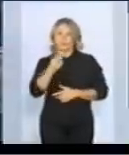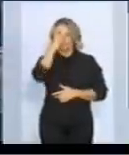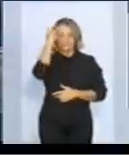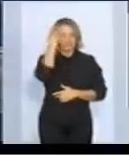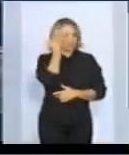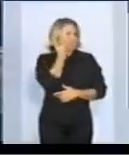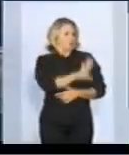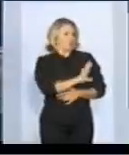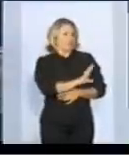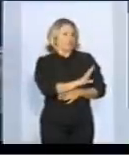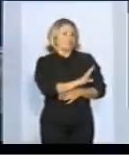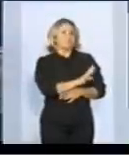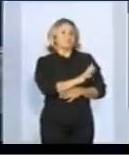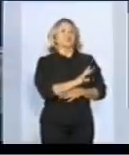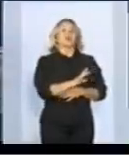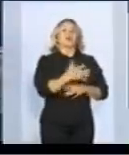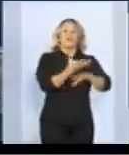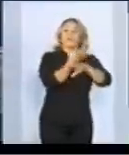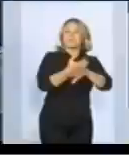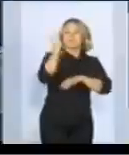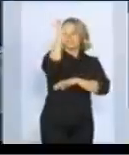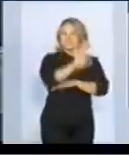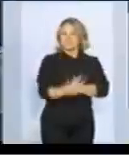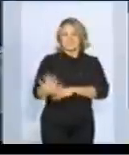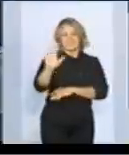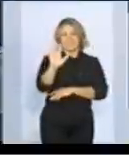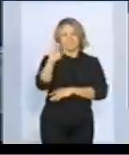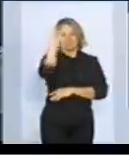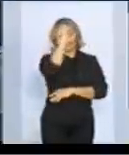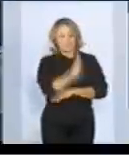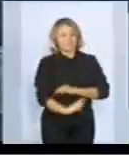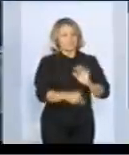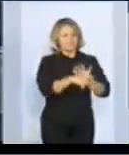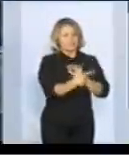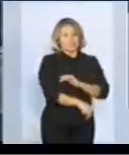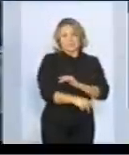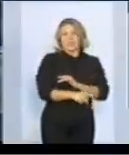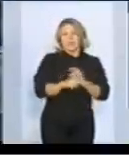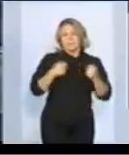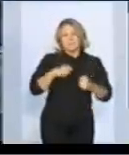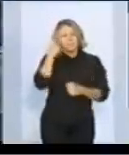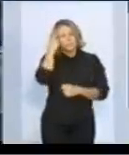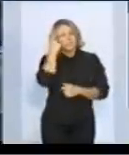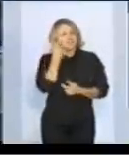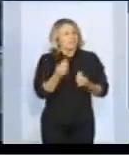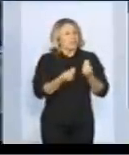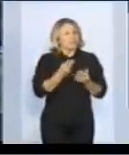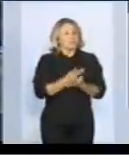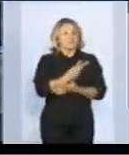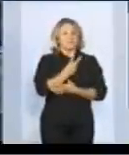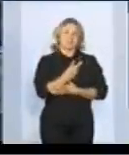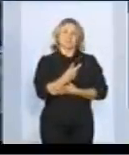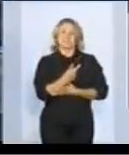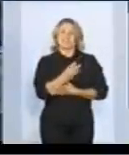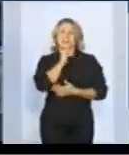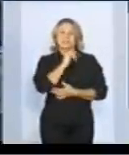esse conteúdo nacional, não da forma como está apresentado? Será que eu não preciso refletir sobre isso? E, particularmente, no